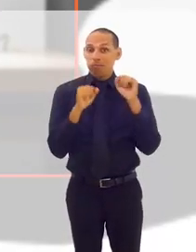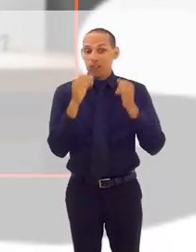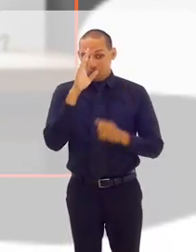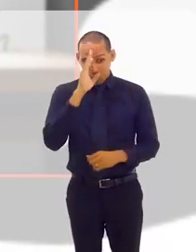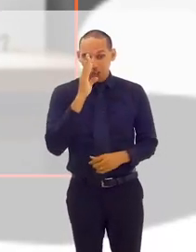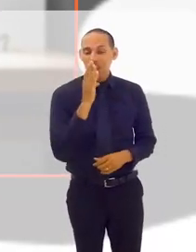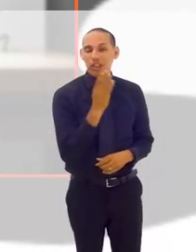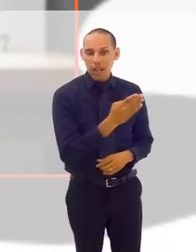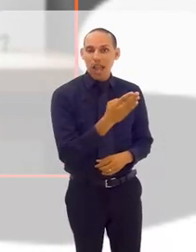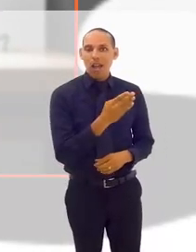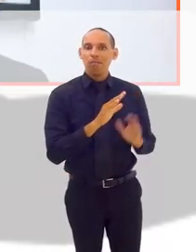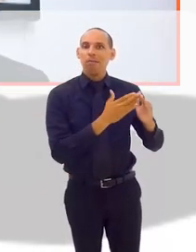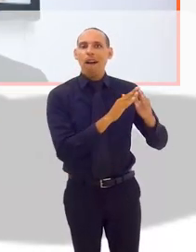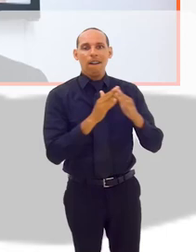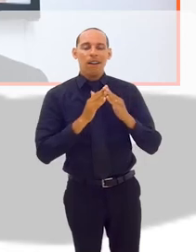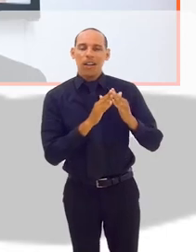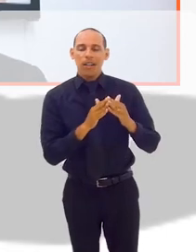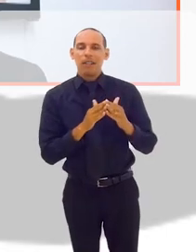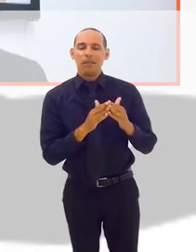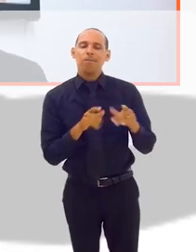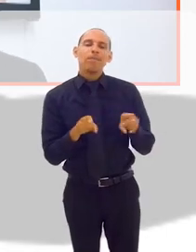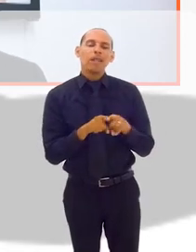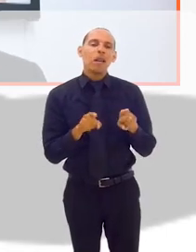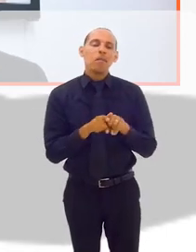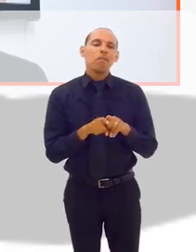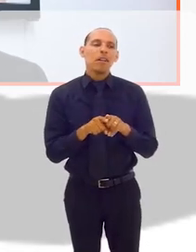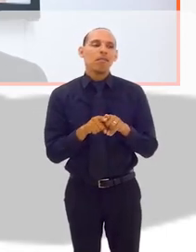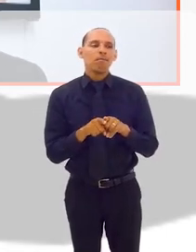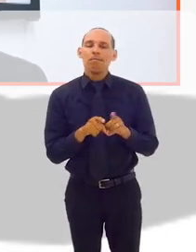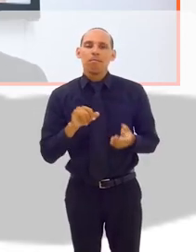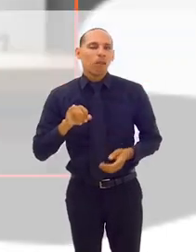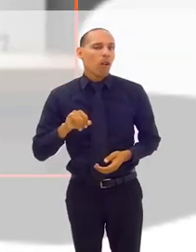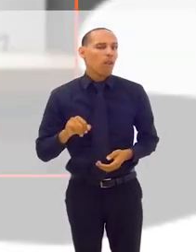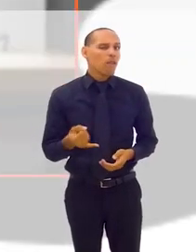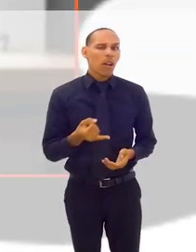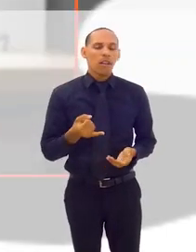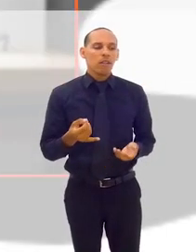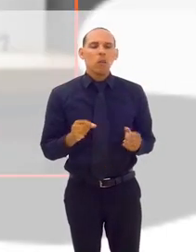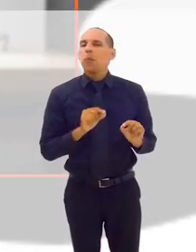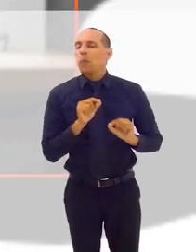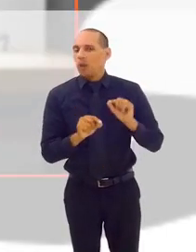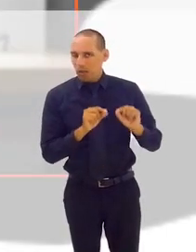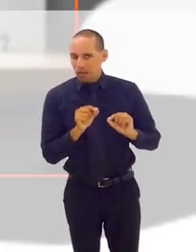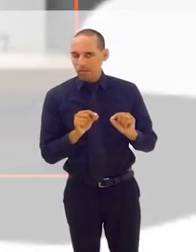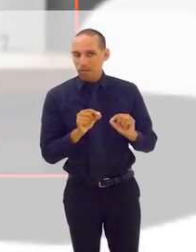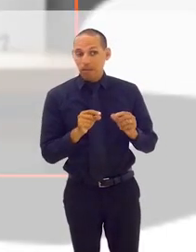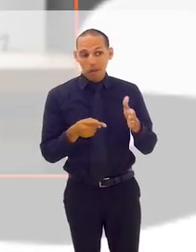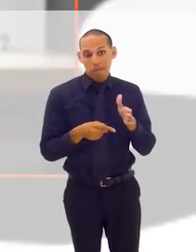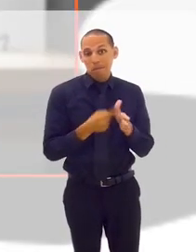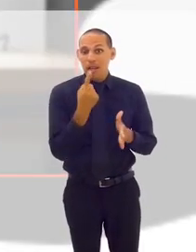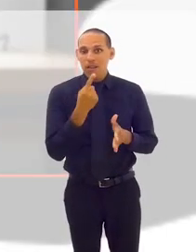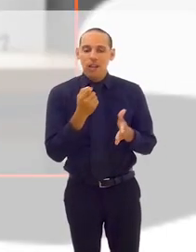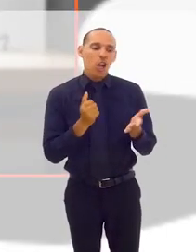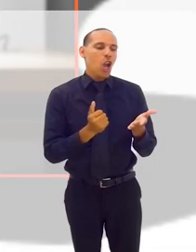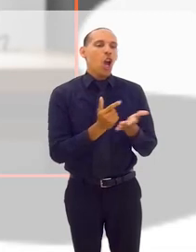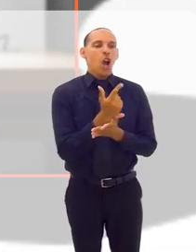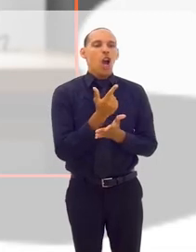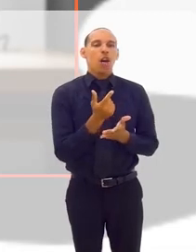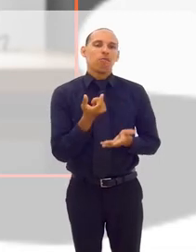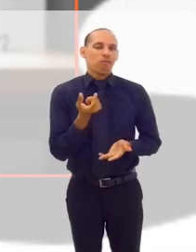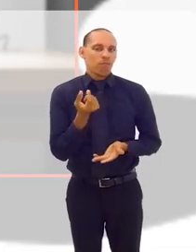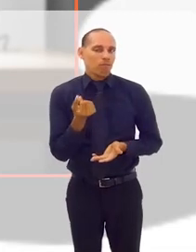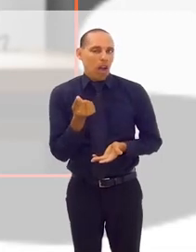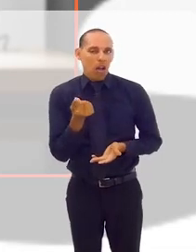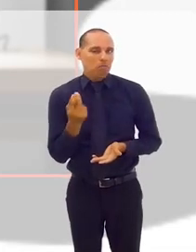indústria direto para a favela. E qual é o benefício que ela tem? Então, por exemplo, a primeira vez ela compra por X, aí usa